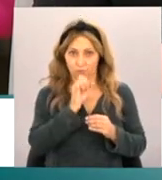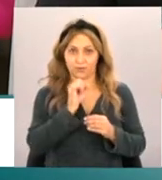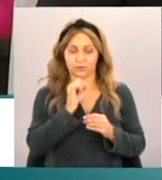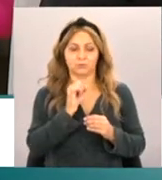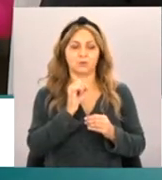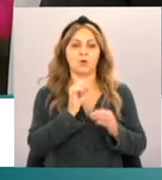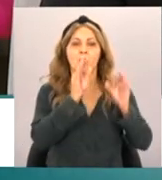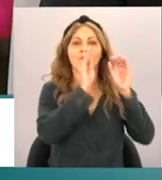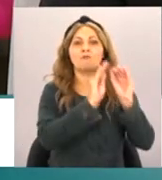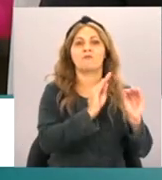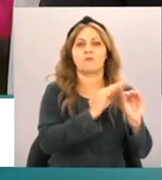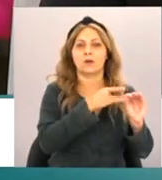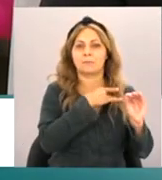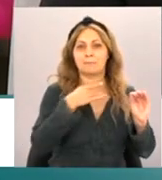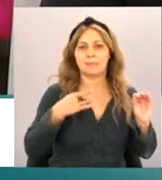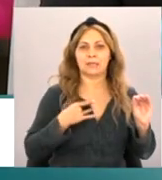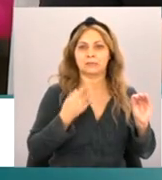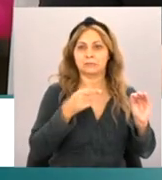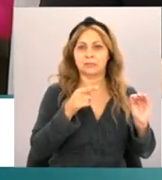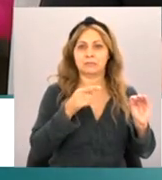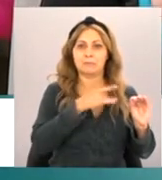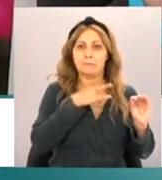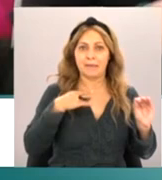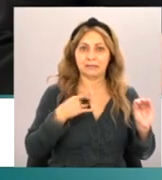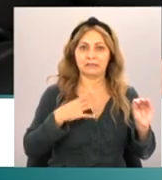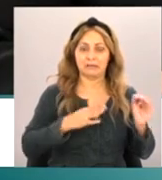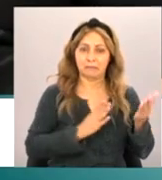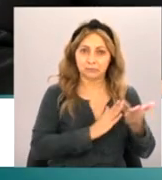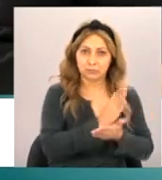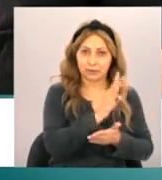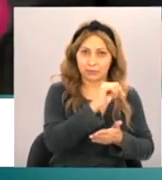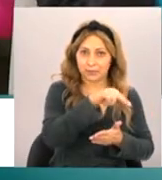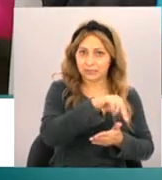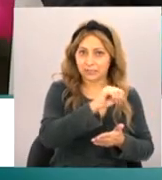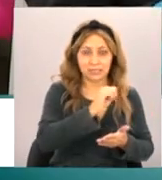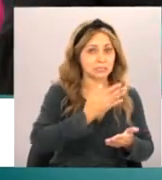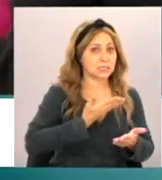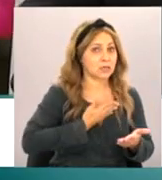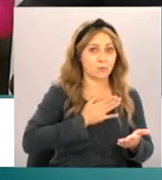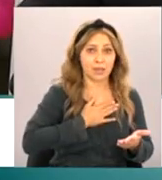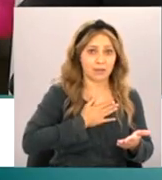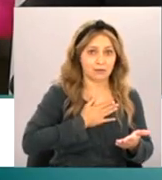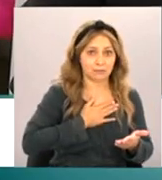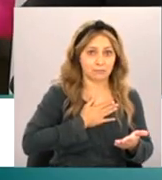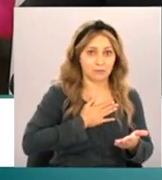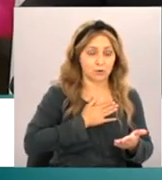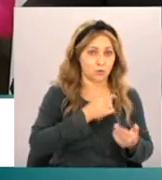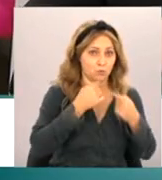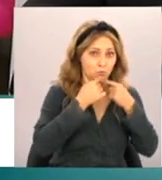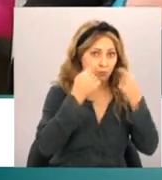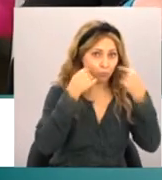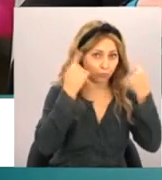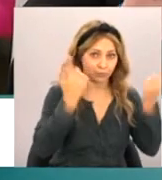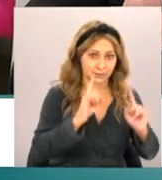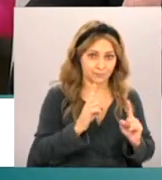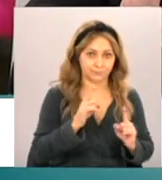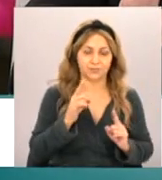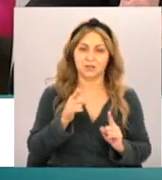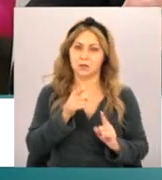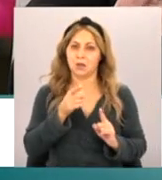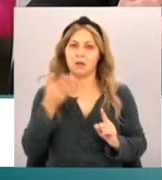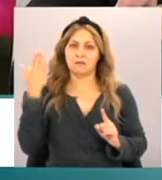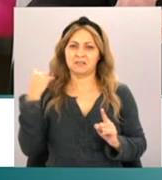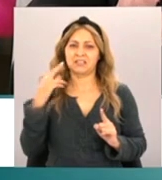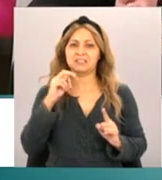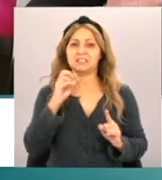SNS a ficarem no serviço Nacional de saúde por exemplo a o último concurso para médicos família ficou com o trinta